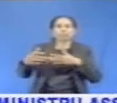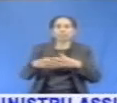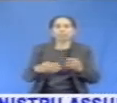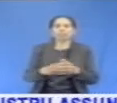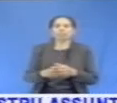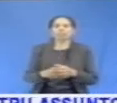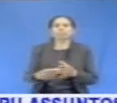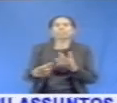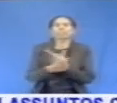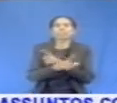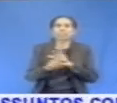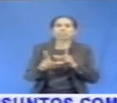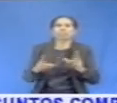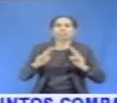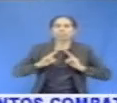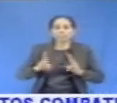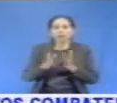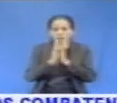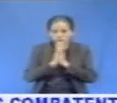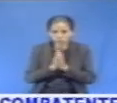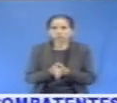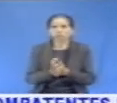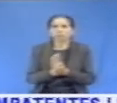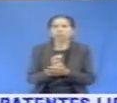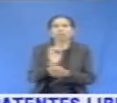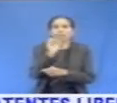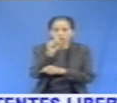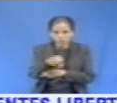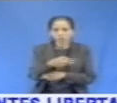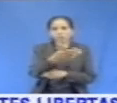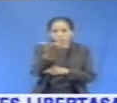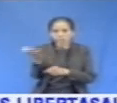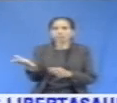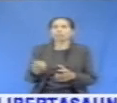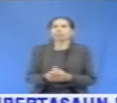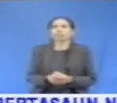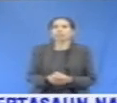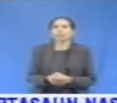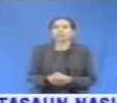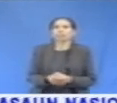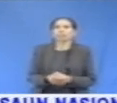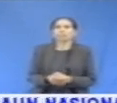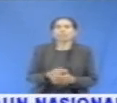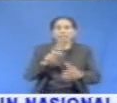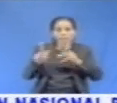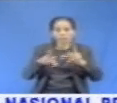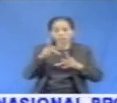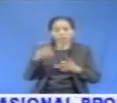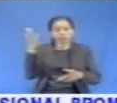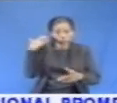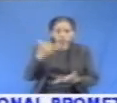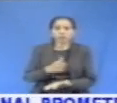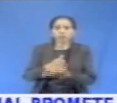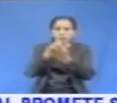heróis nacionais e da Grupa e Imidelet. Heróis no meio de antes conhecidos.